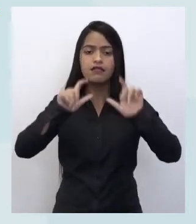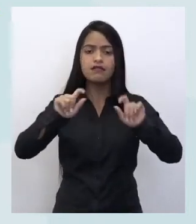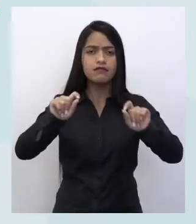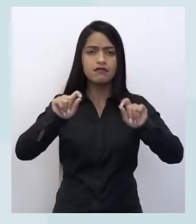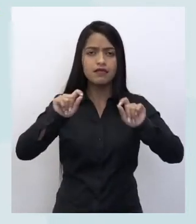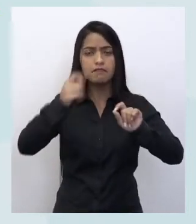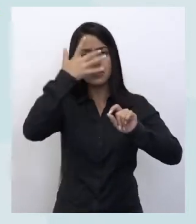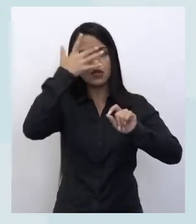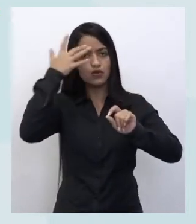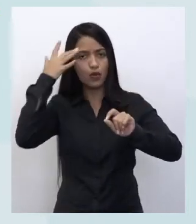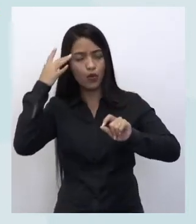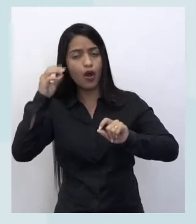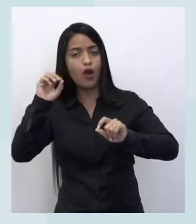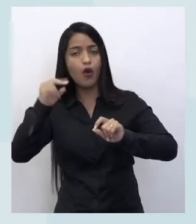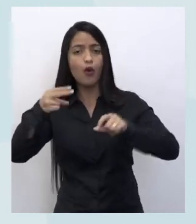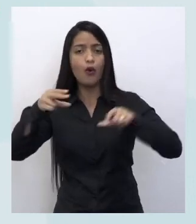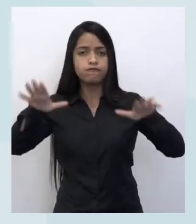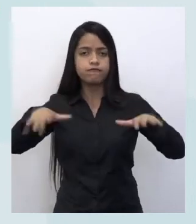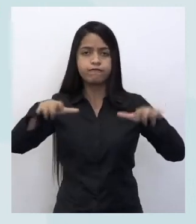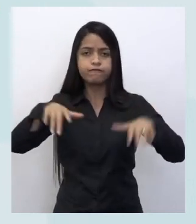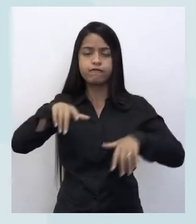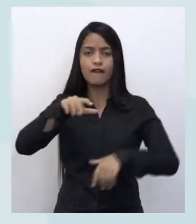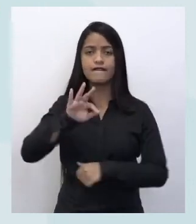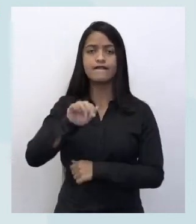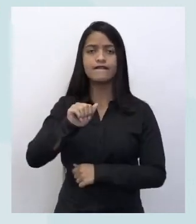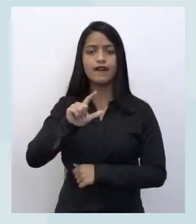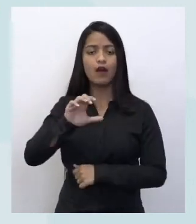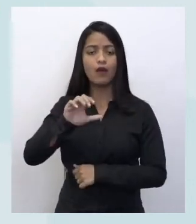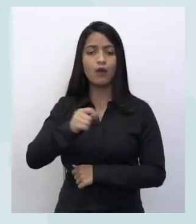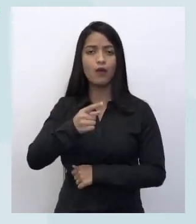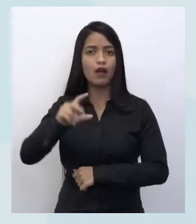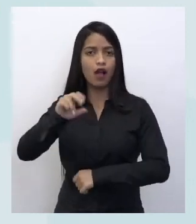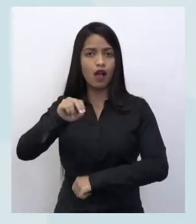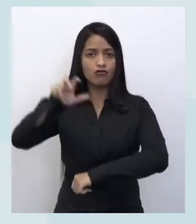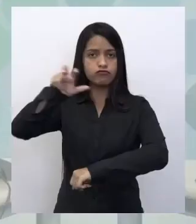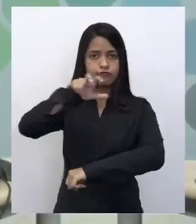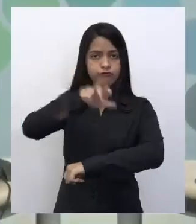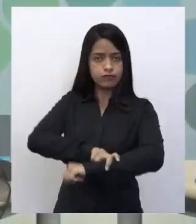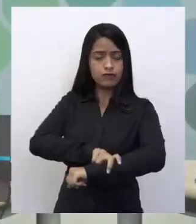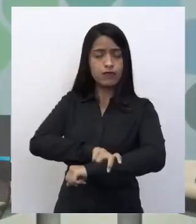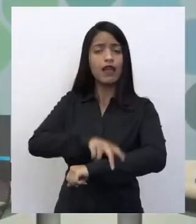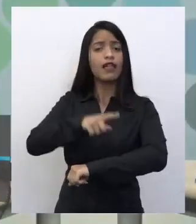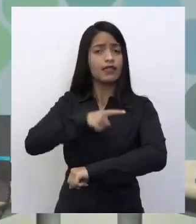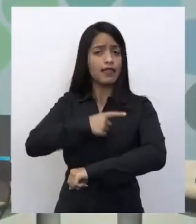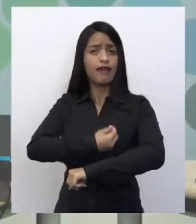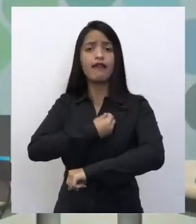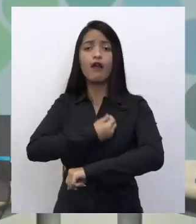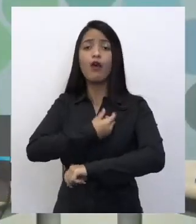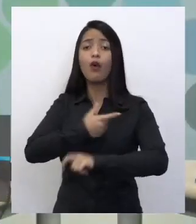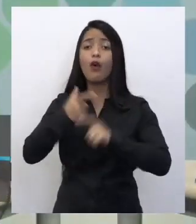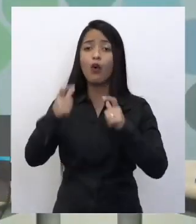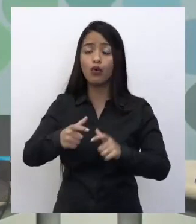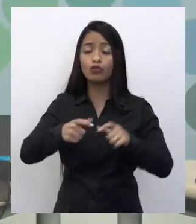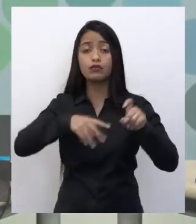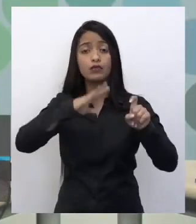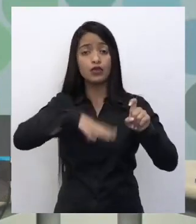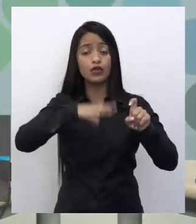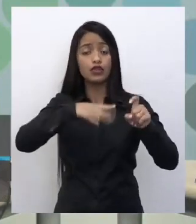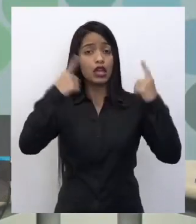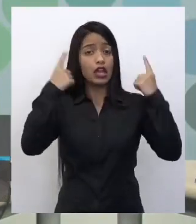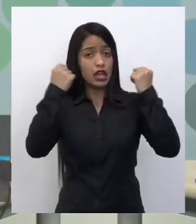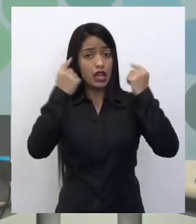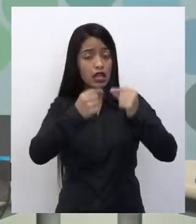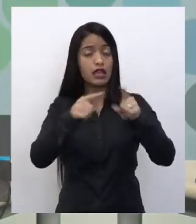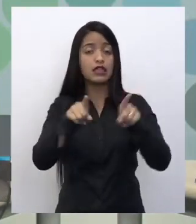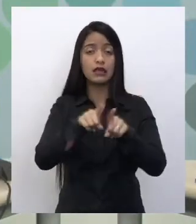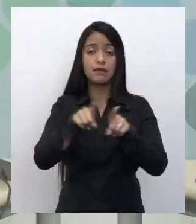uma pessoa, presente tanto na mitologia grega quanto na arquitetura egípcia, certo? Essa fonte aí da Wikipedia. Aí tinha